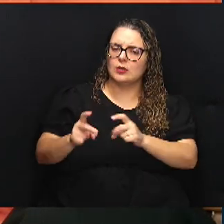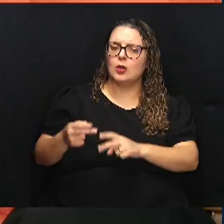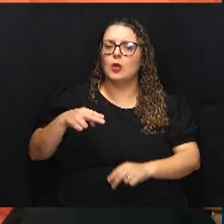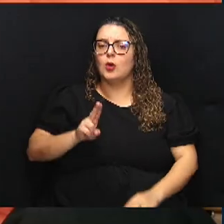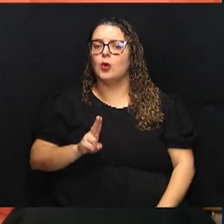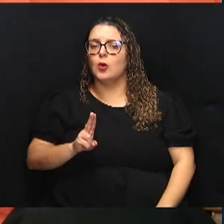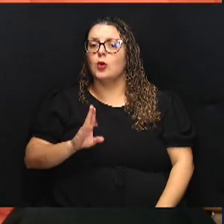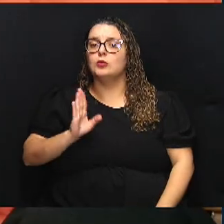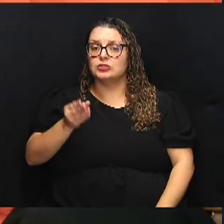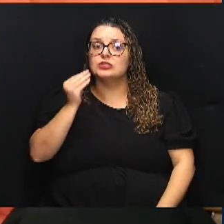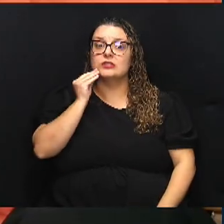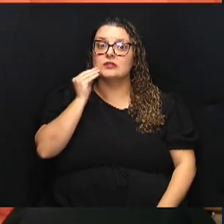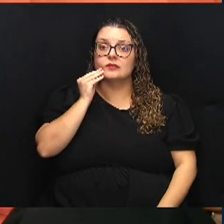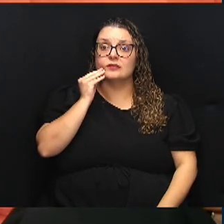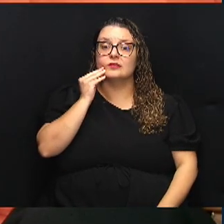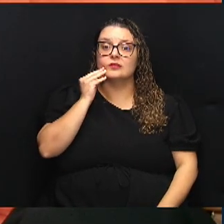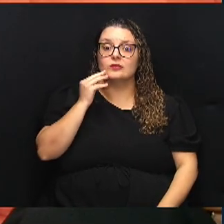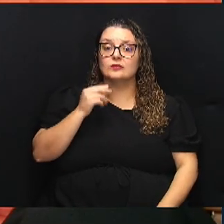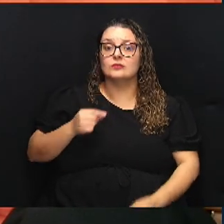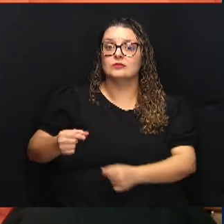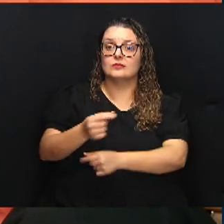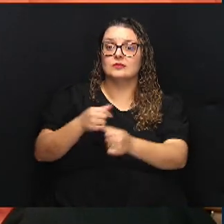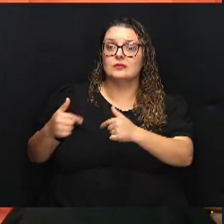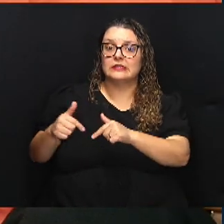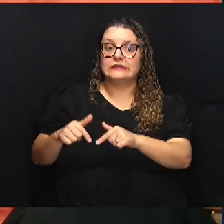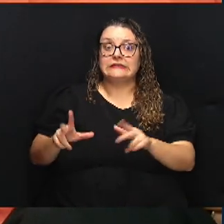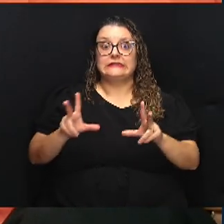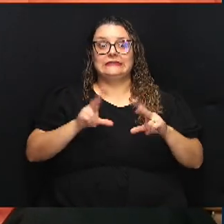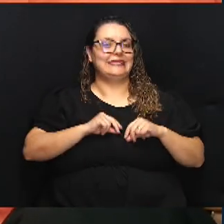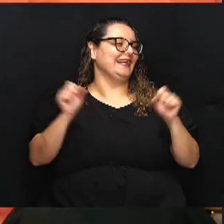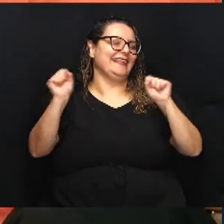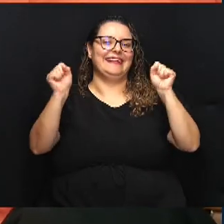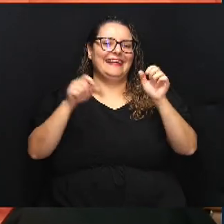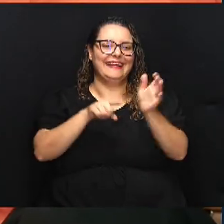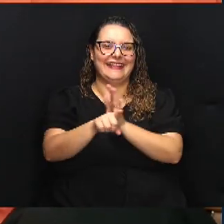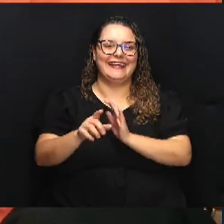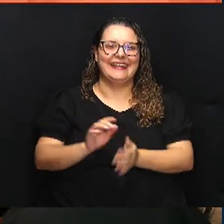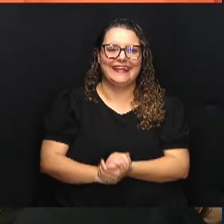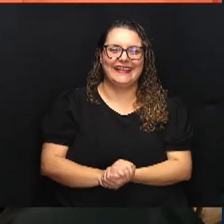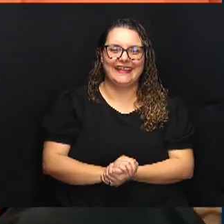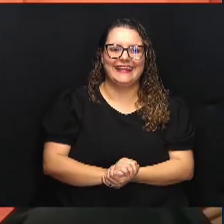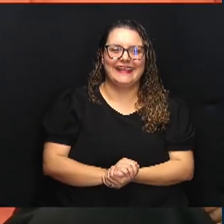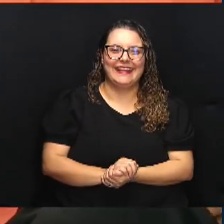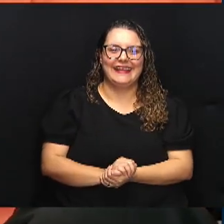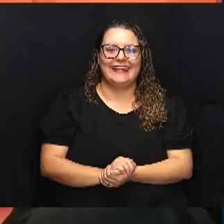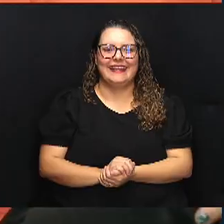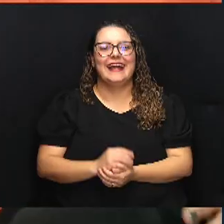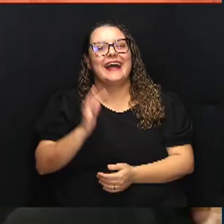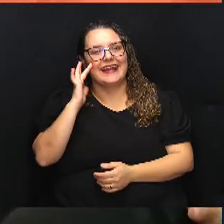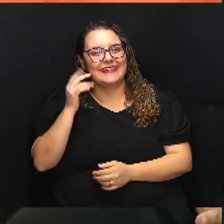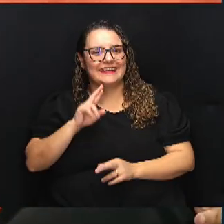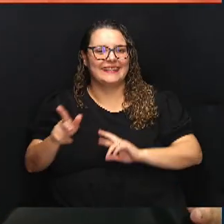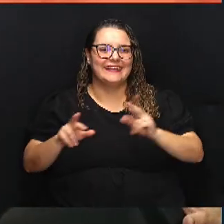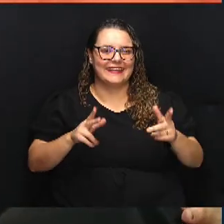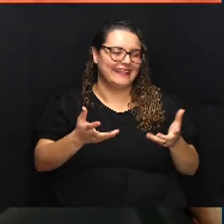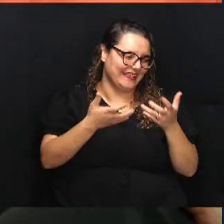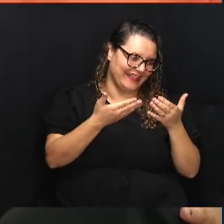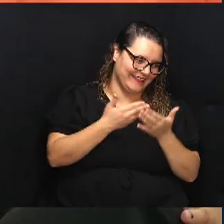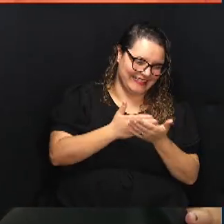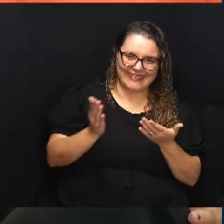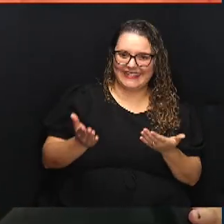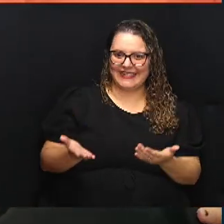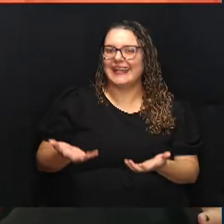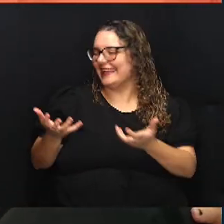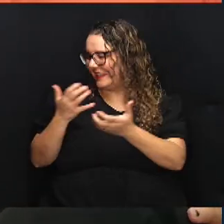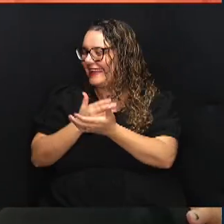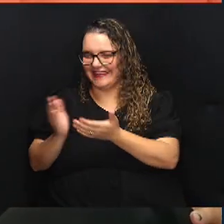já testar a ideia do mercado? Vixe. Adorei essa pergunta. E Eu acho que agora? a gente vai ter coisas E diferentes agora? aqui. Vamos lá, Quer vocês começar? dois. Quer? Vamos Eu embora. quero